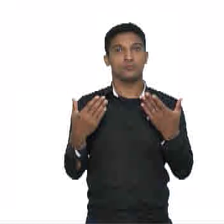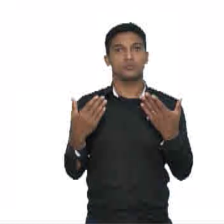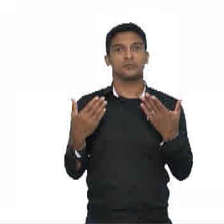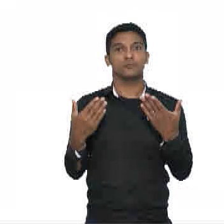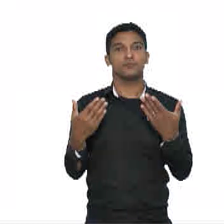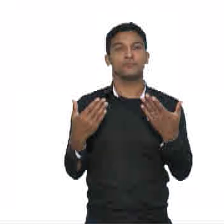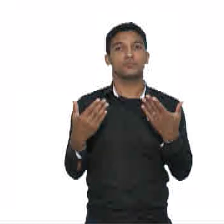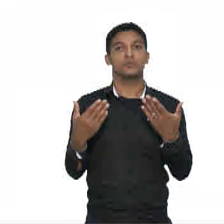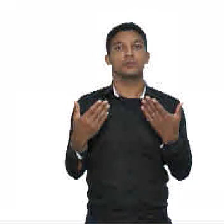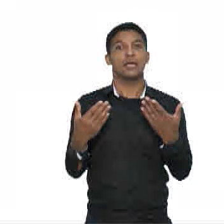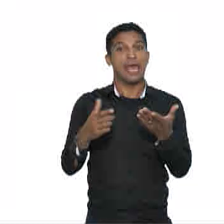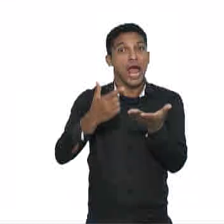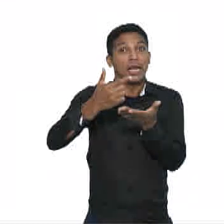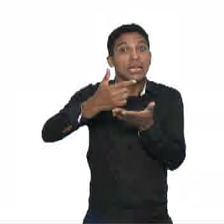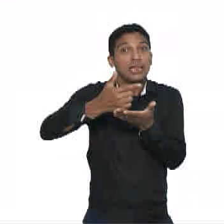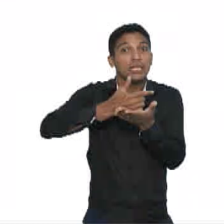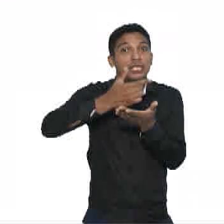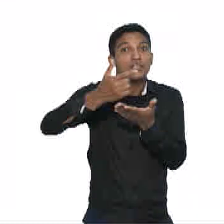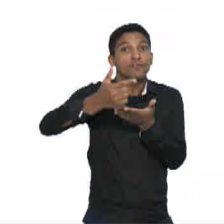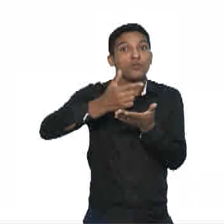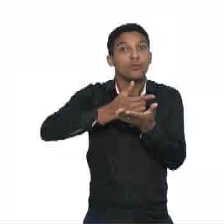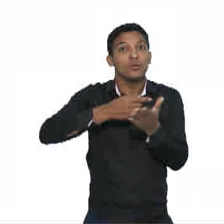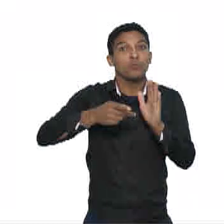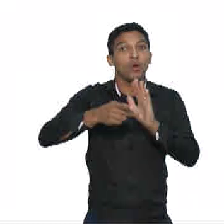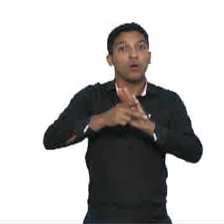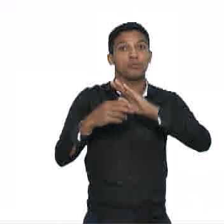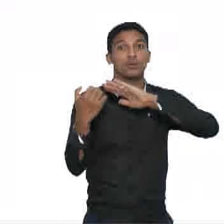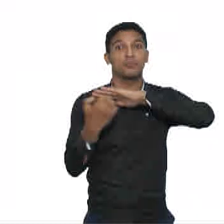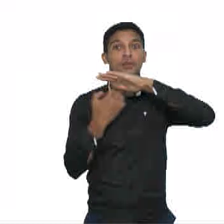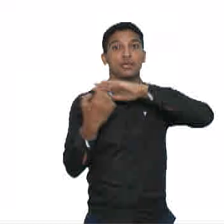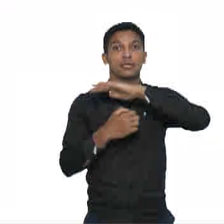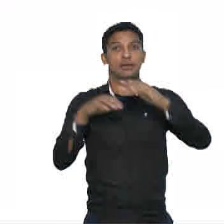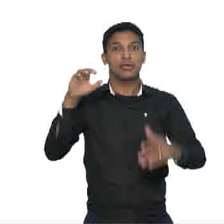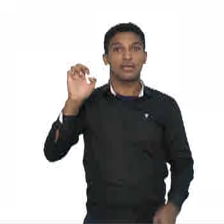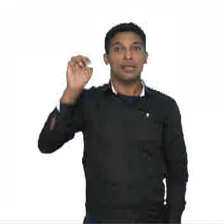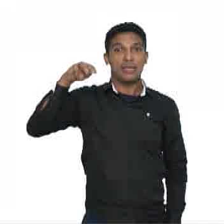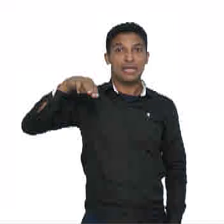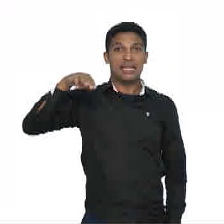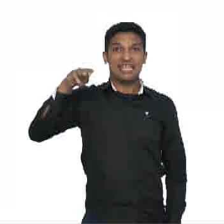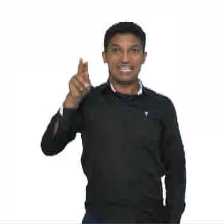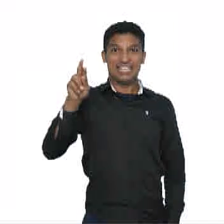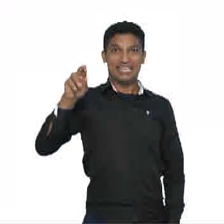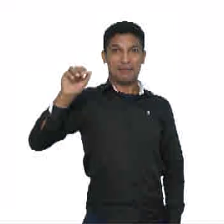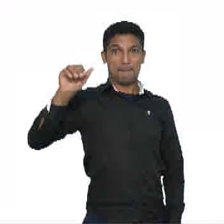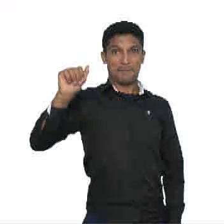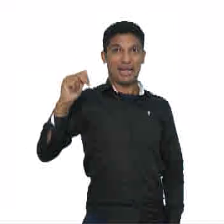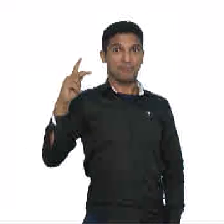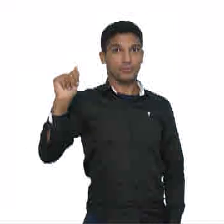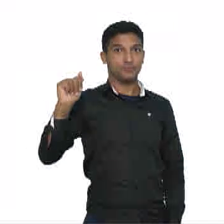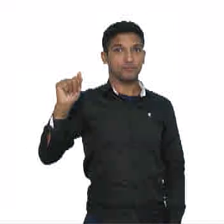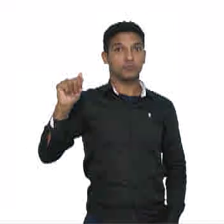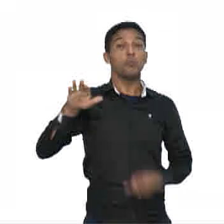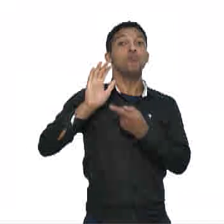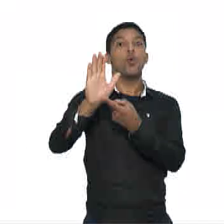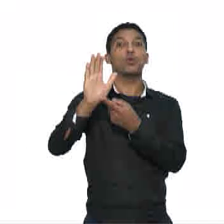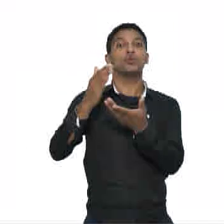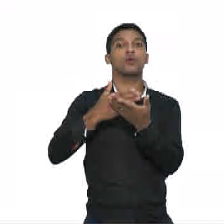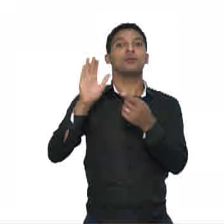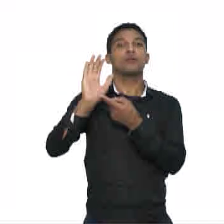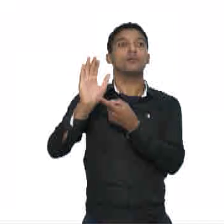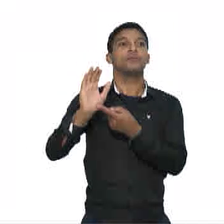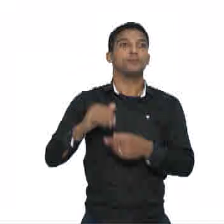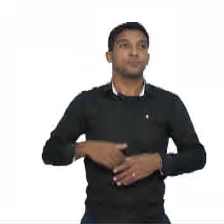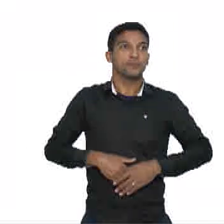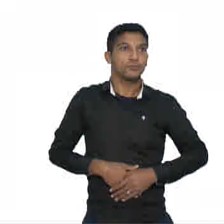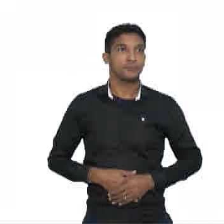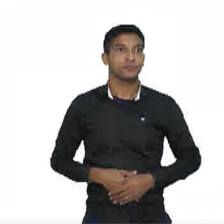mesmo livro que eu estou fazendo as provocações, a domesticação de plantas tem um relacionamento direto do ser